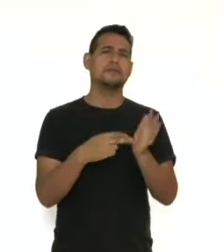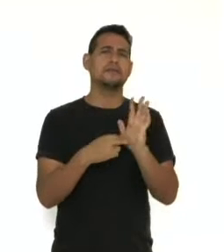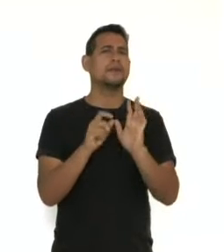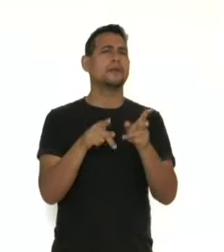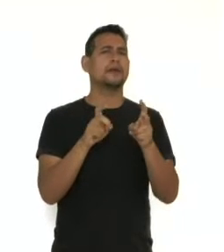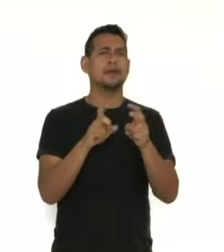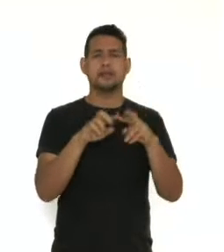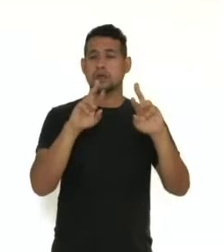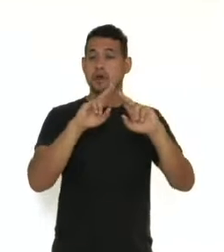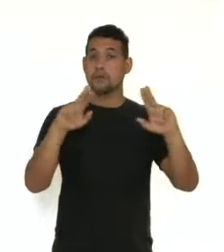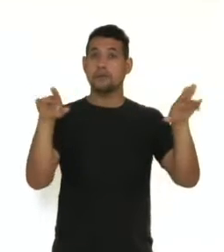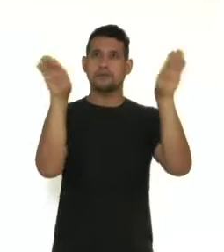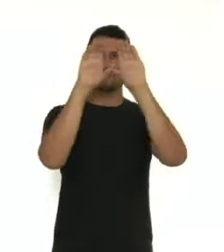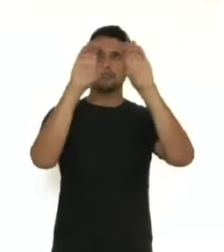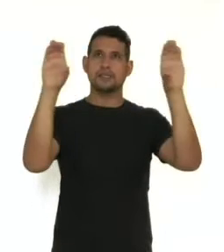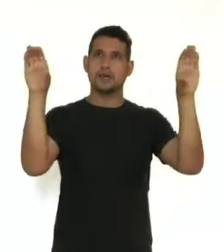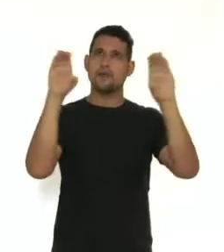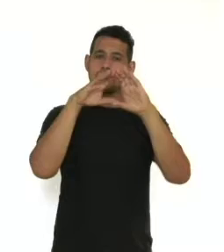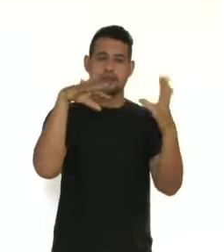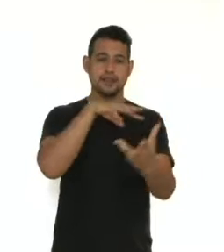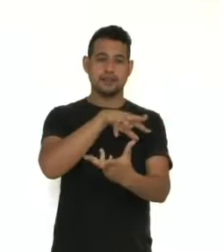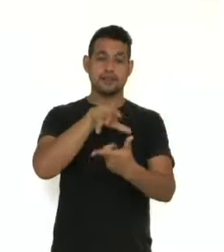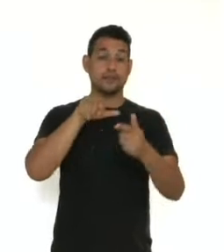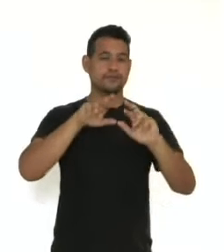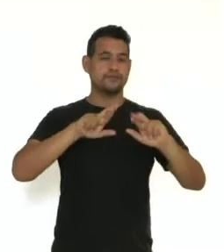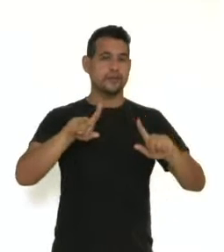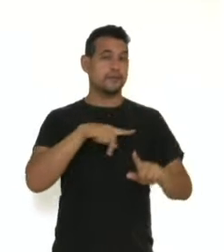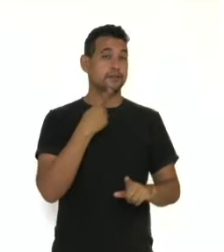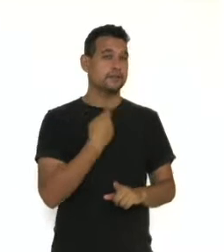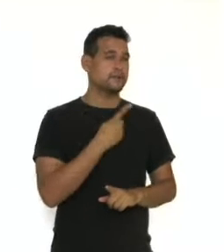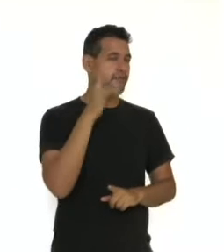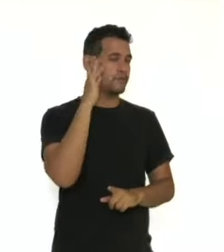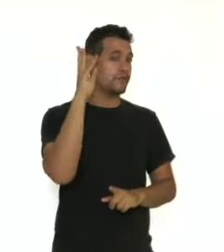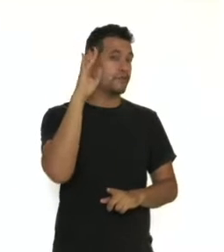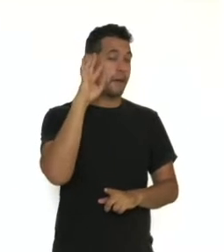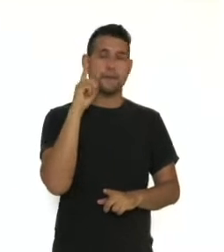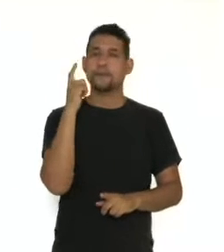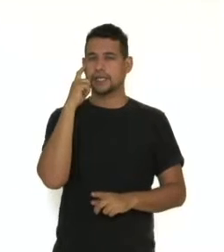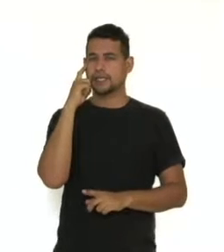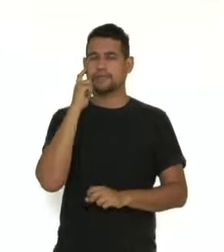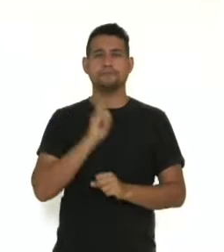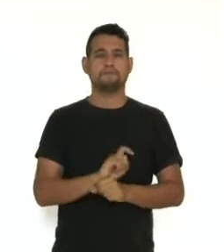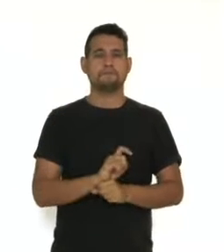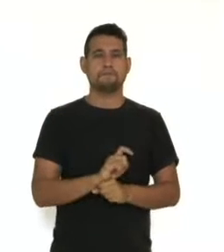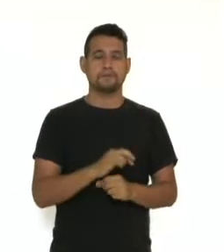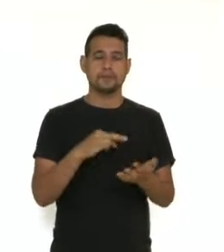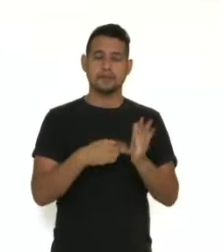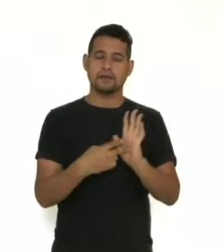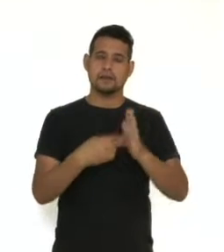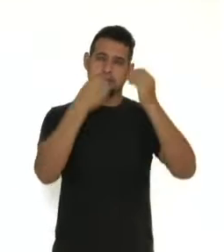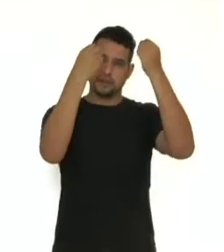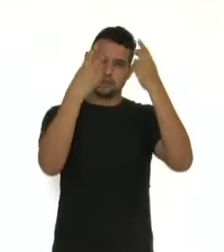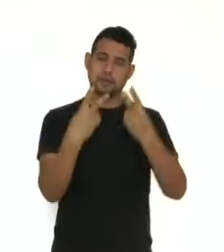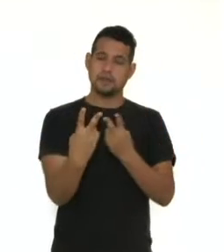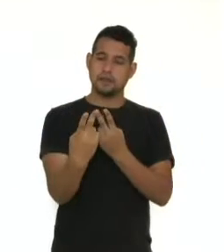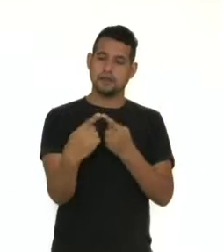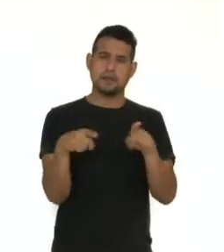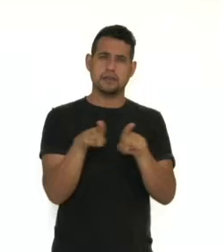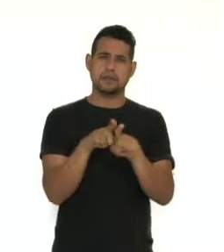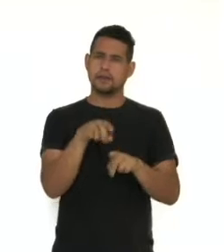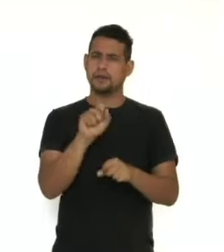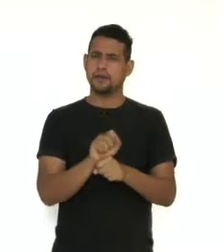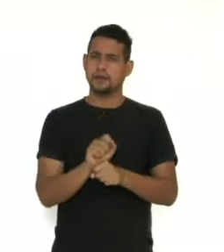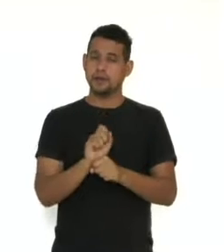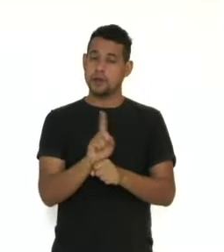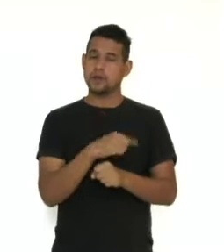coisas no céu e na terra do que sonha a nossa filosofia. Era a mesma explicação que dava a bela Rita ao